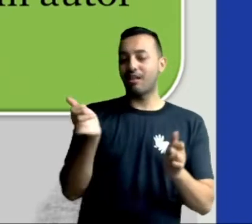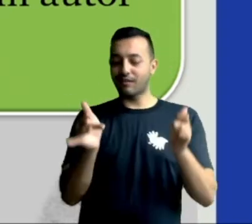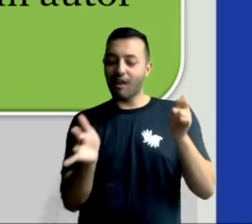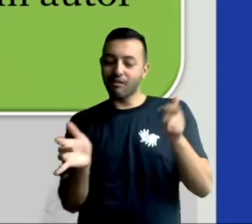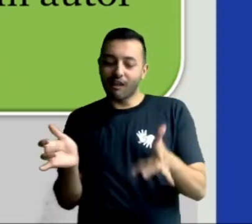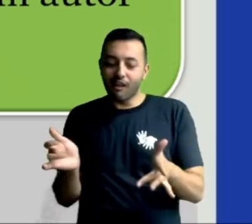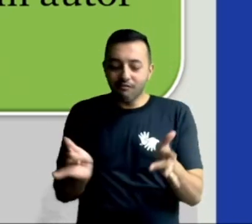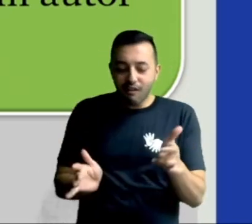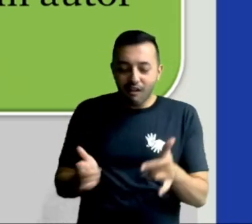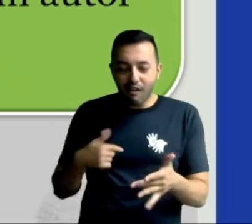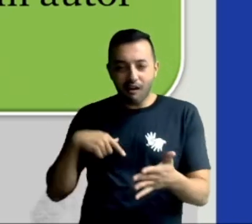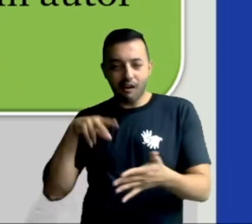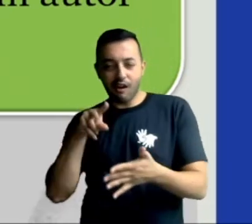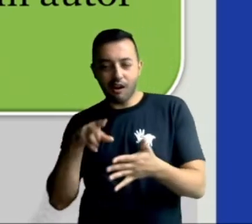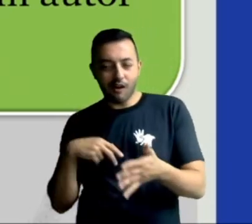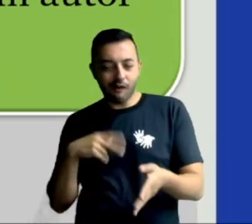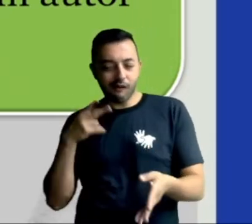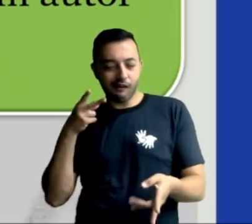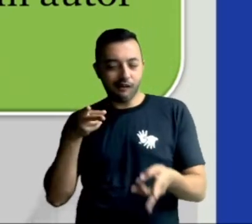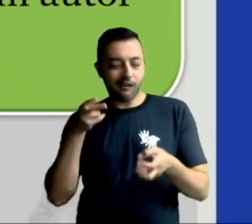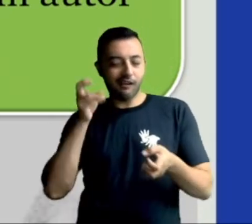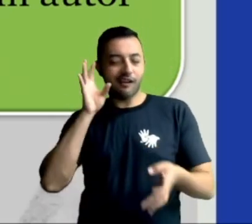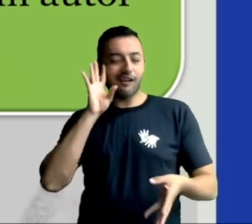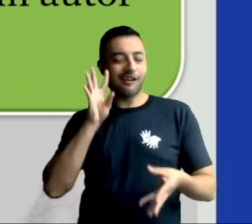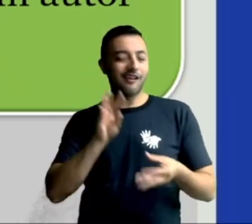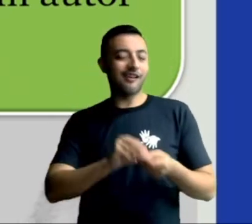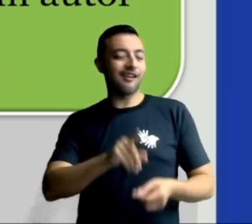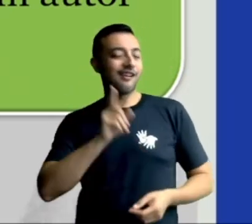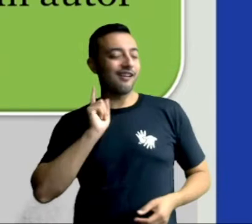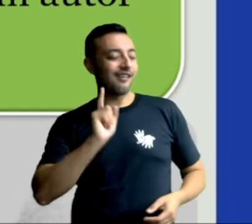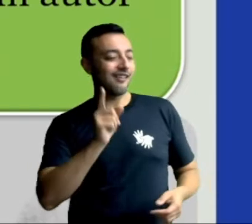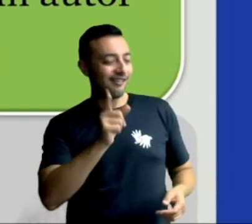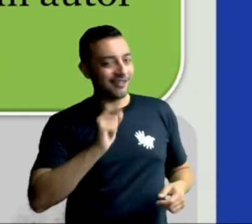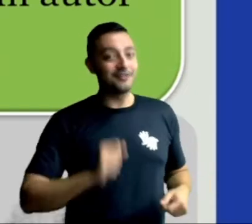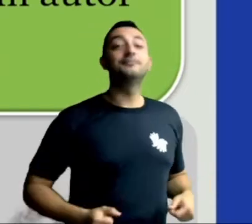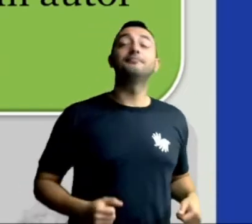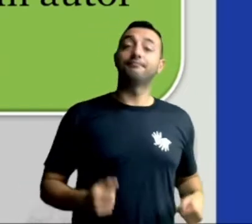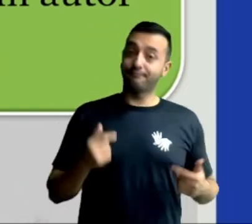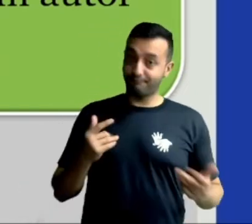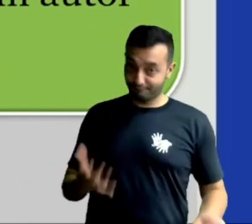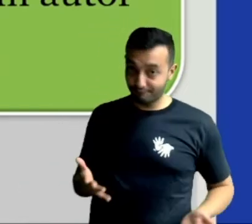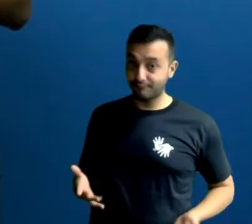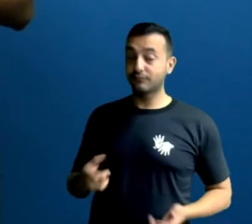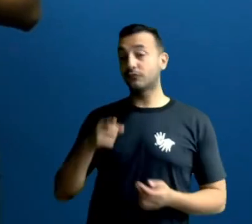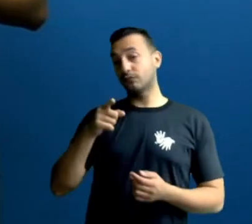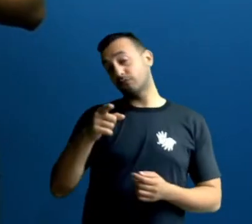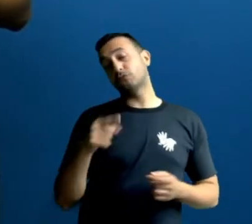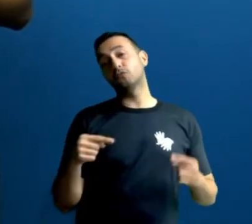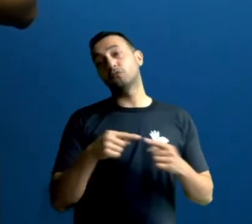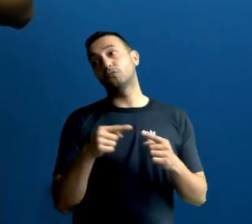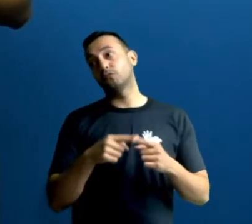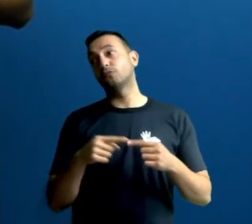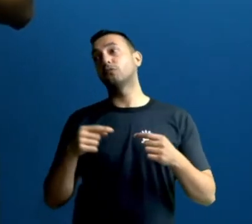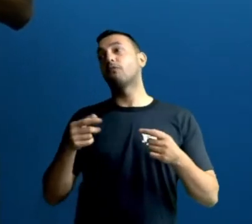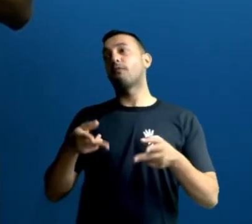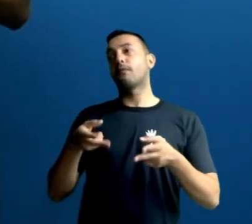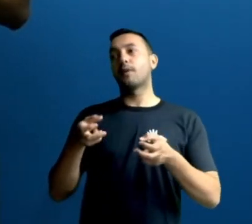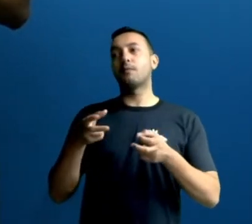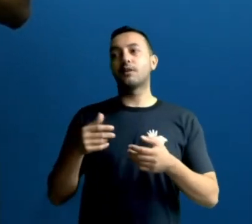entender qual era o pensamento dele. Então, é isso aí que você deve se basear no caso de ler nas